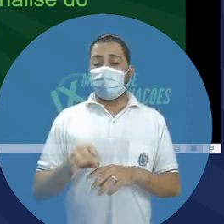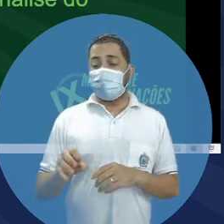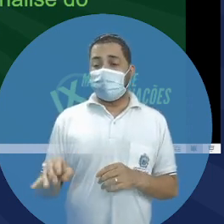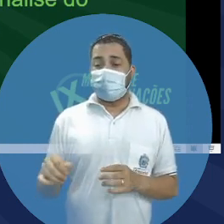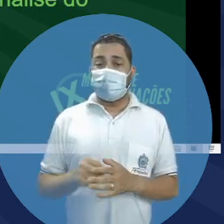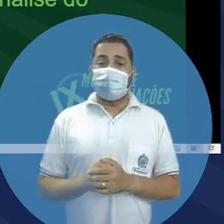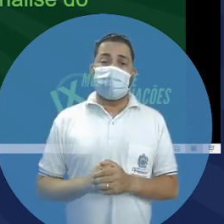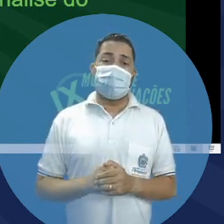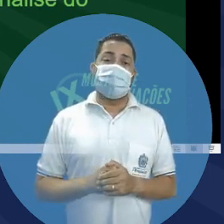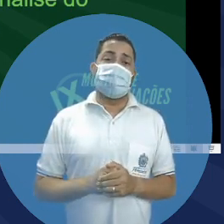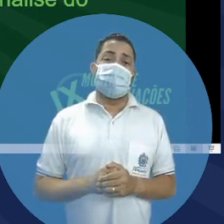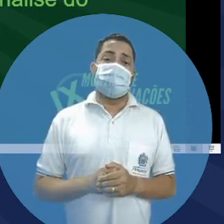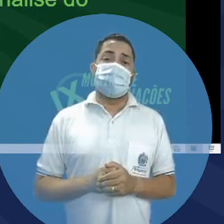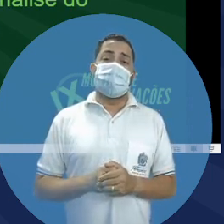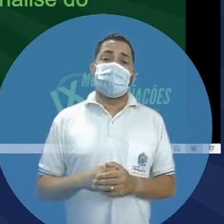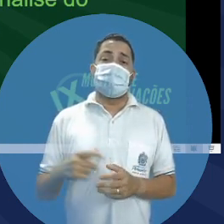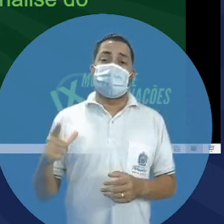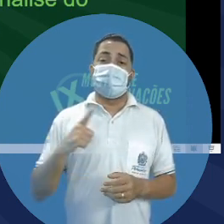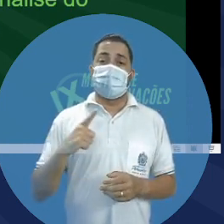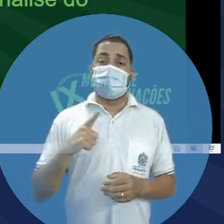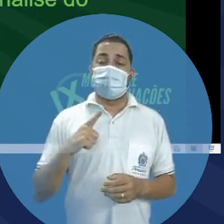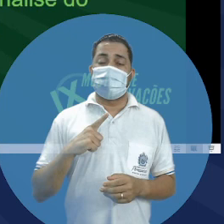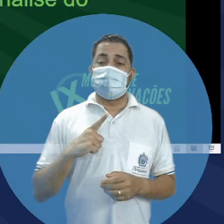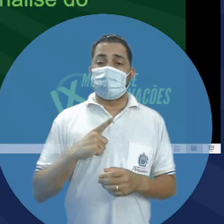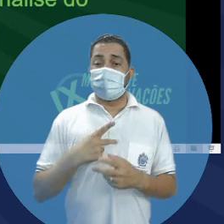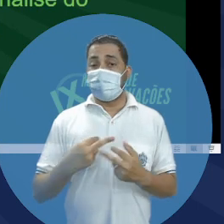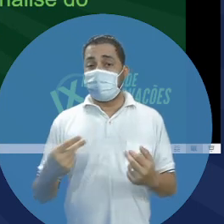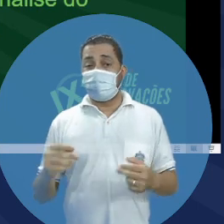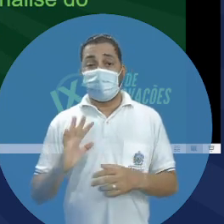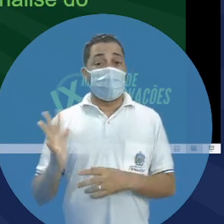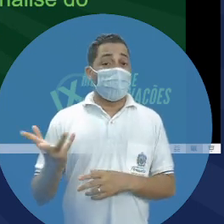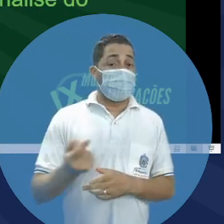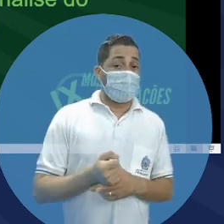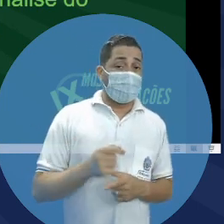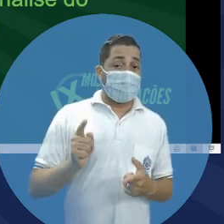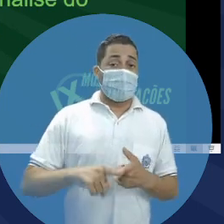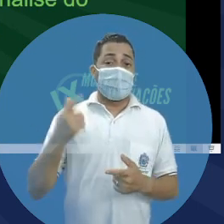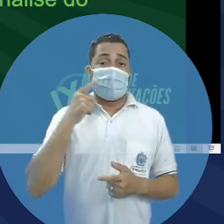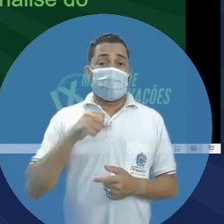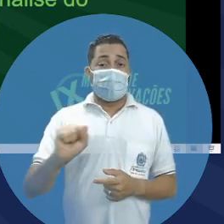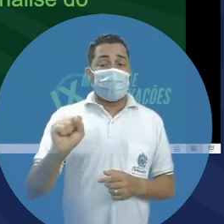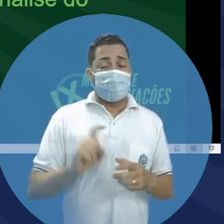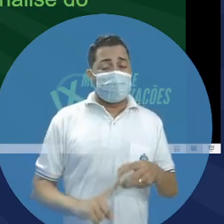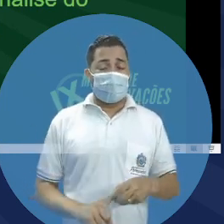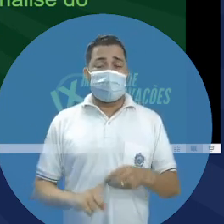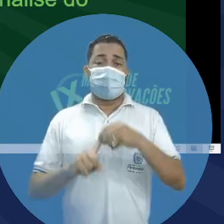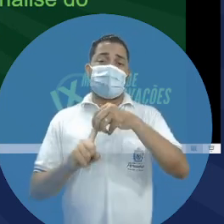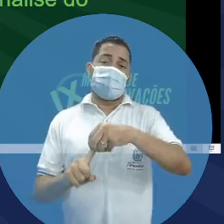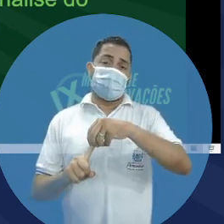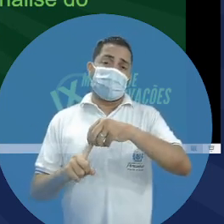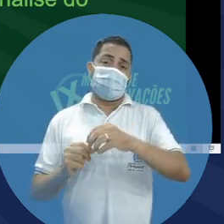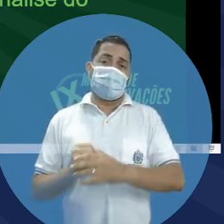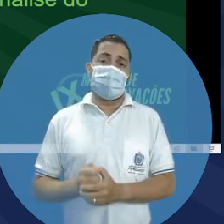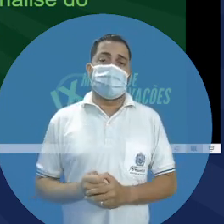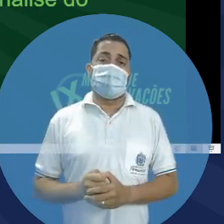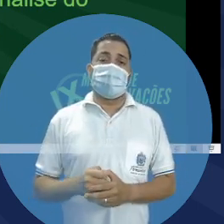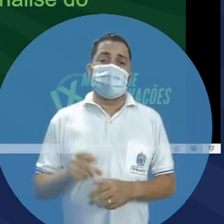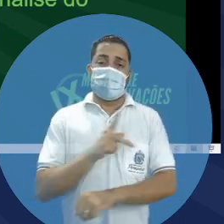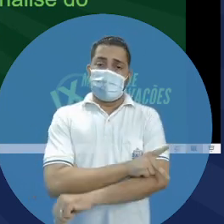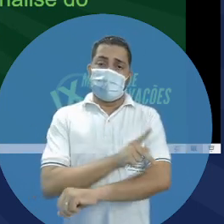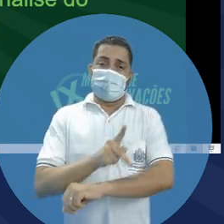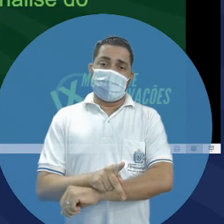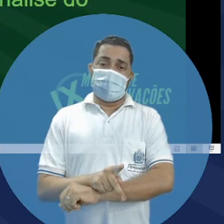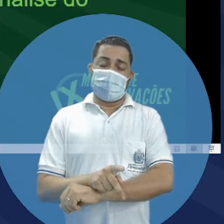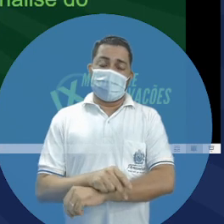e o feminismo é para todo mundo, e Paulo Freire, principalmente com pedagogia da esperança e pedagogia da autonomia. As